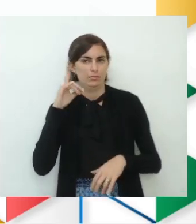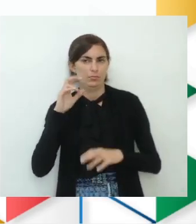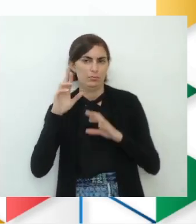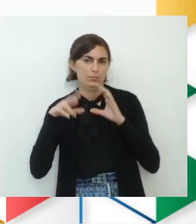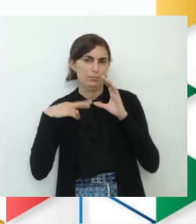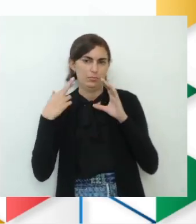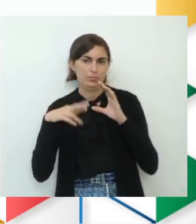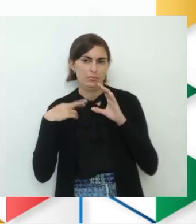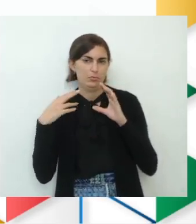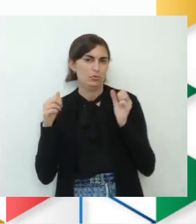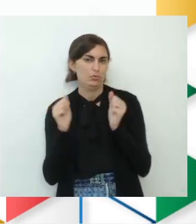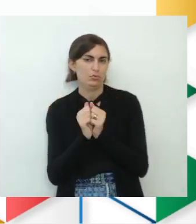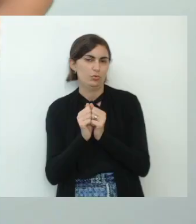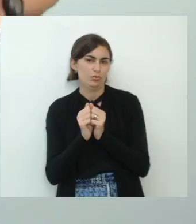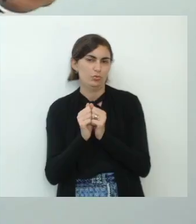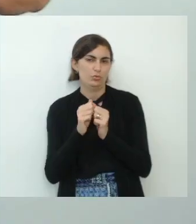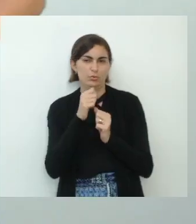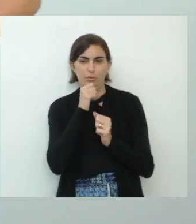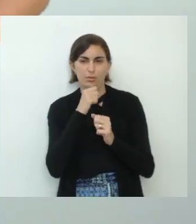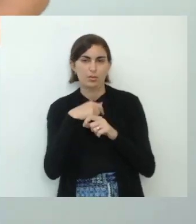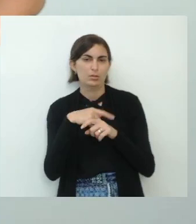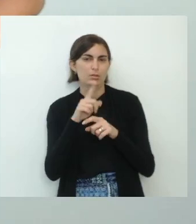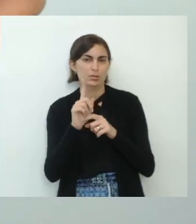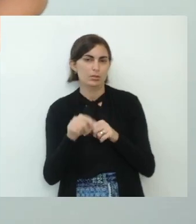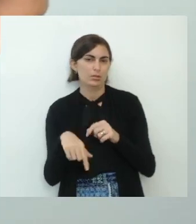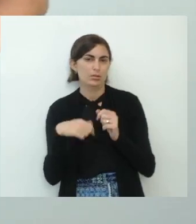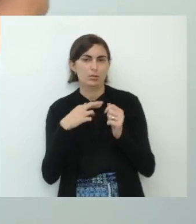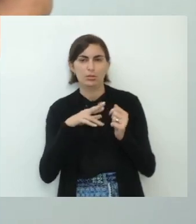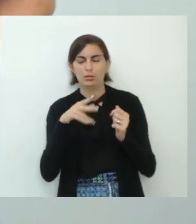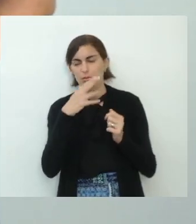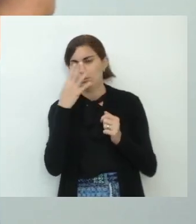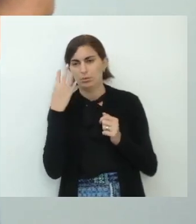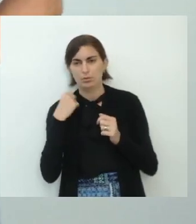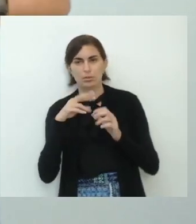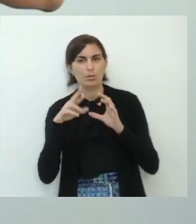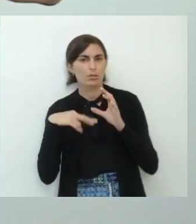na transmissão, tudo junto, sem acento. Não esquece de